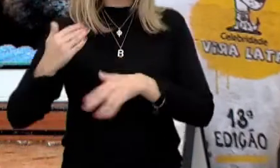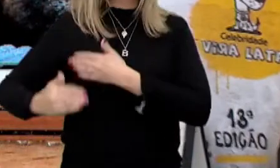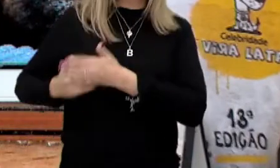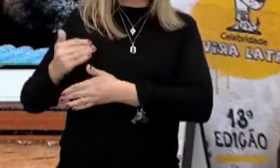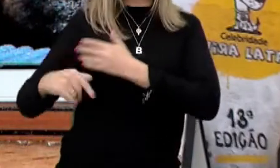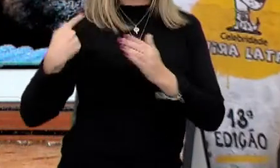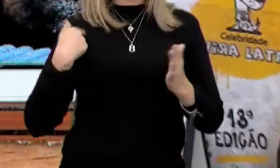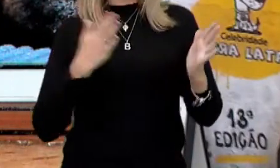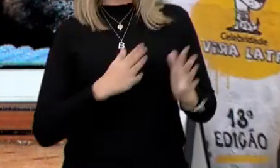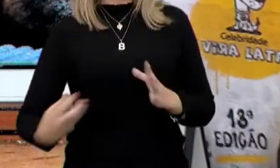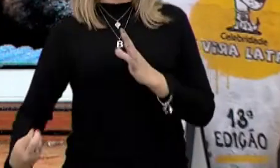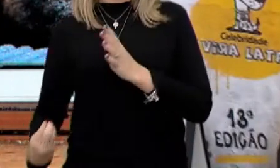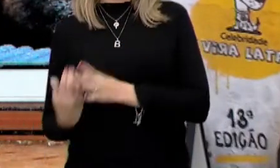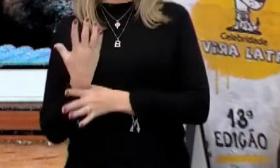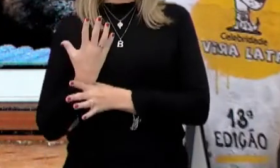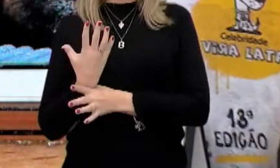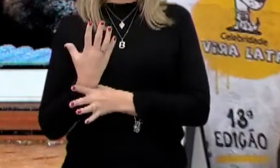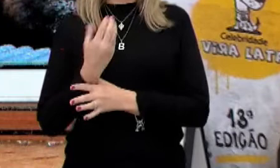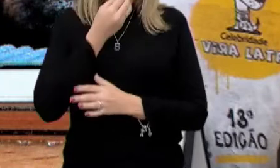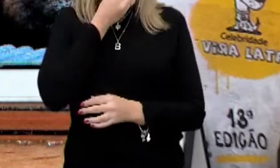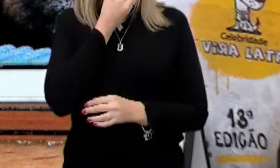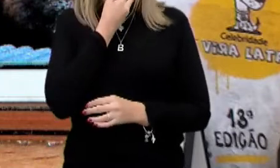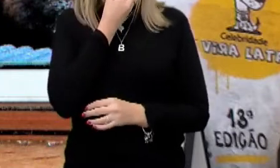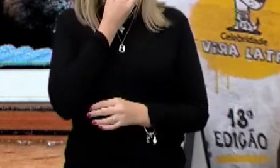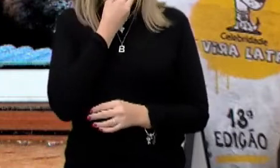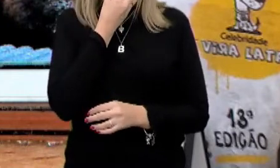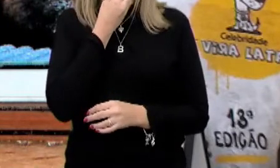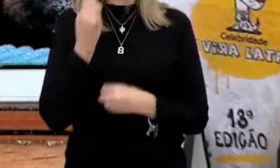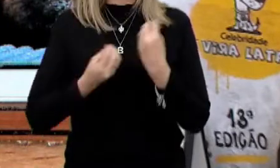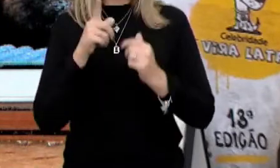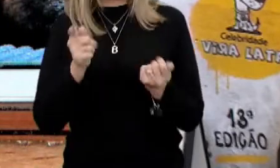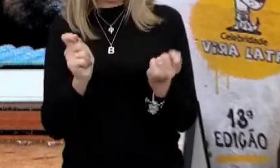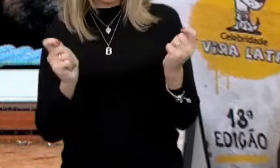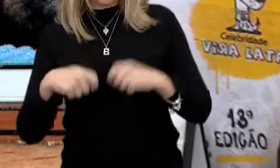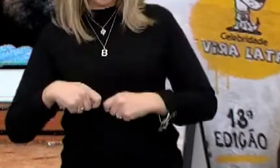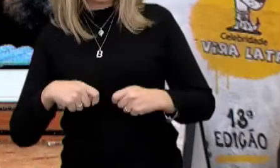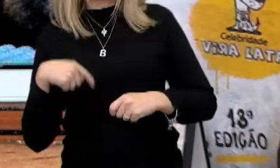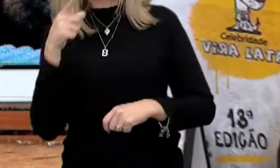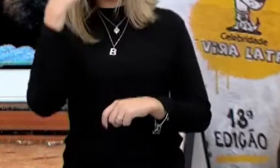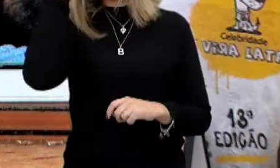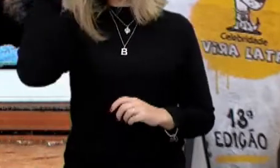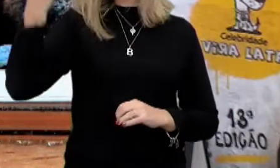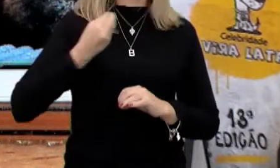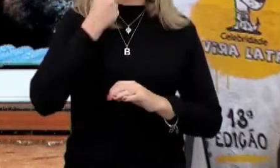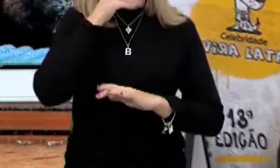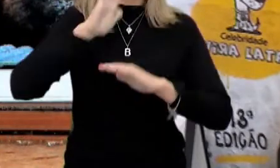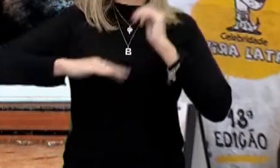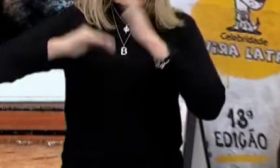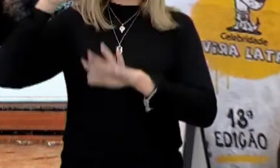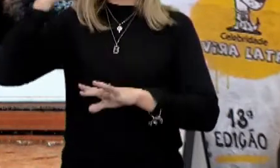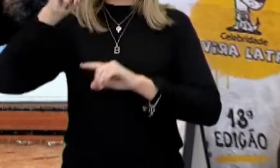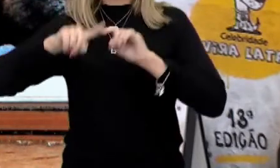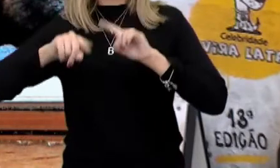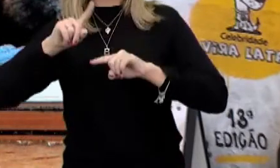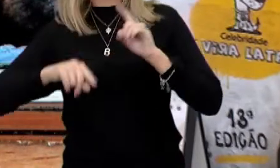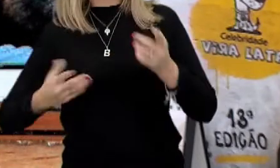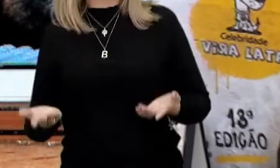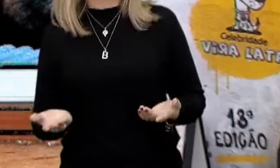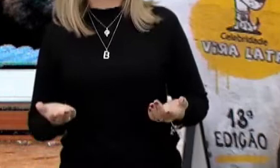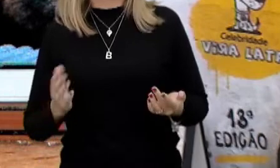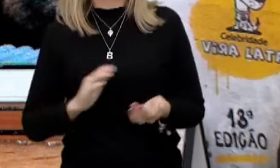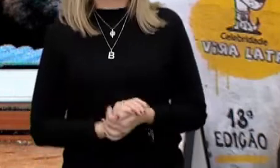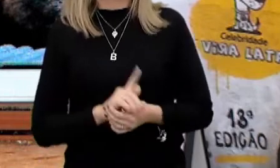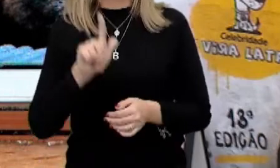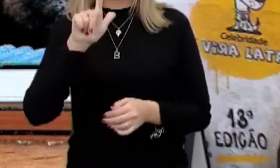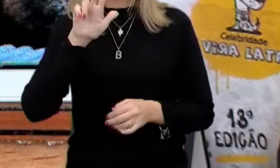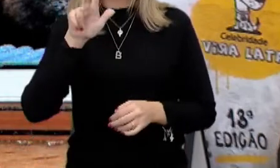nosso processo de criação. Então, eles têm, Luli, como uma das possibilidades, a ideia de construírem um produto. Então, olha só, a Luli,